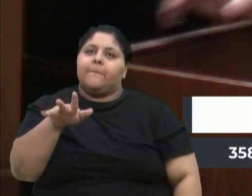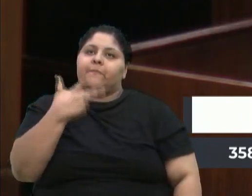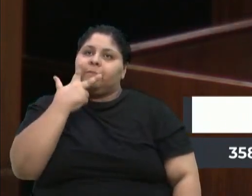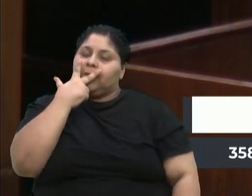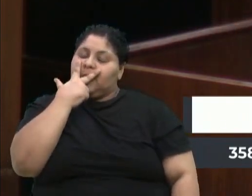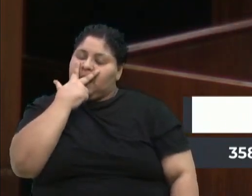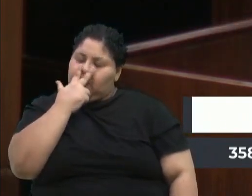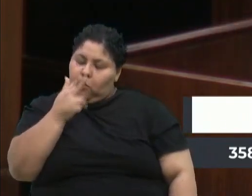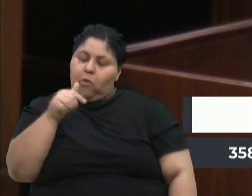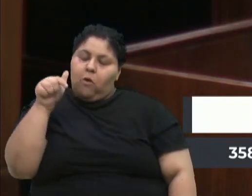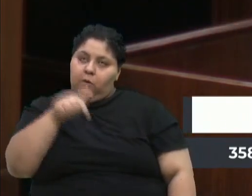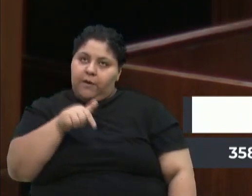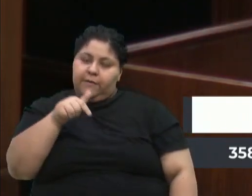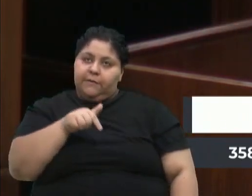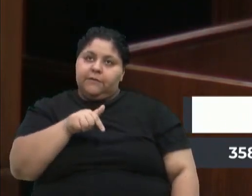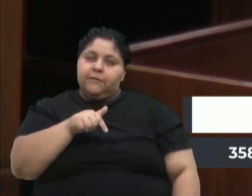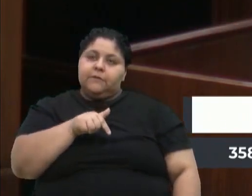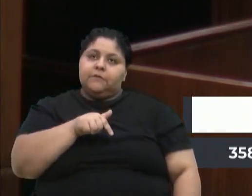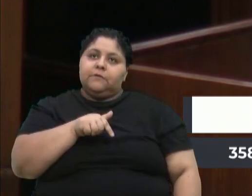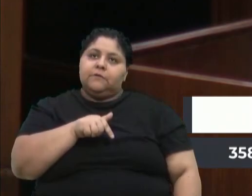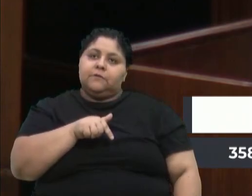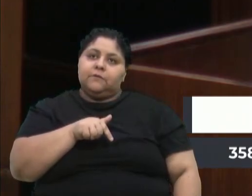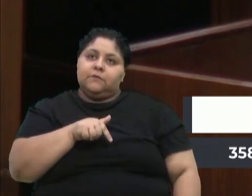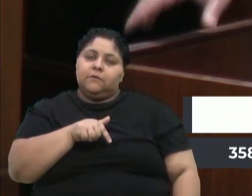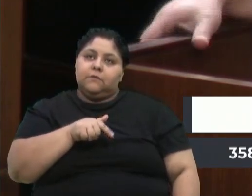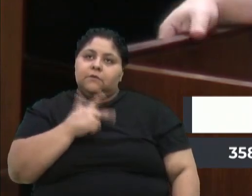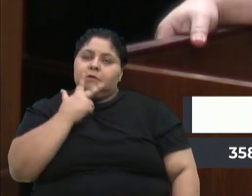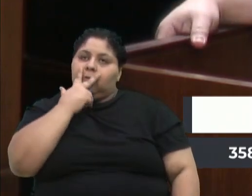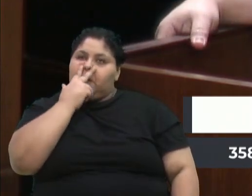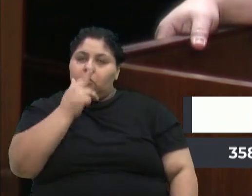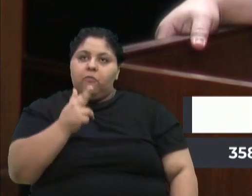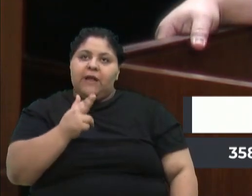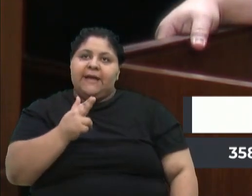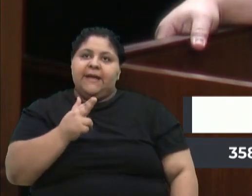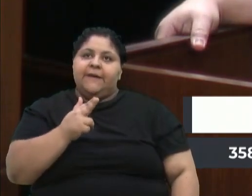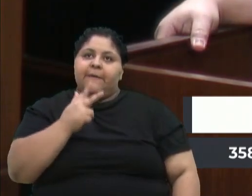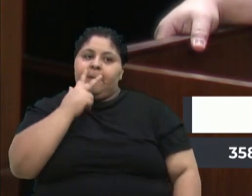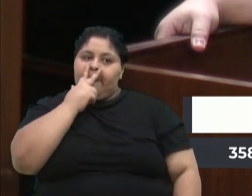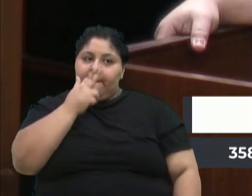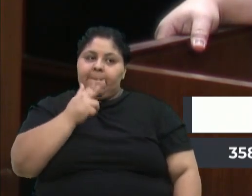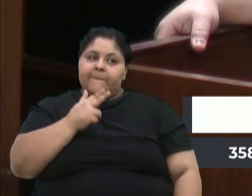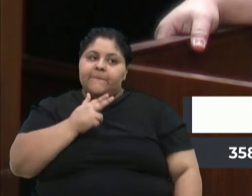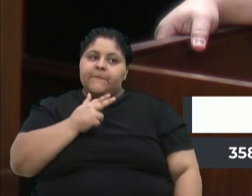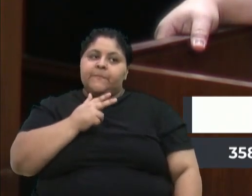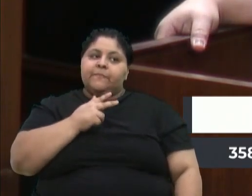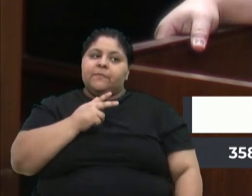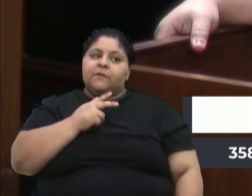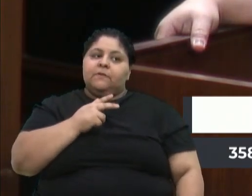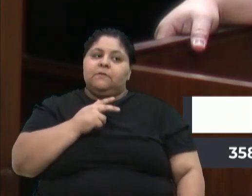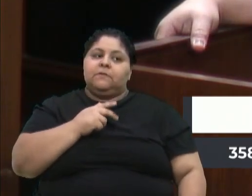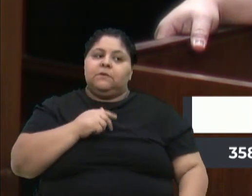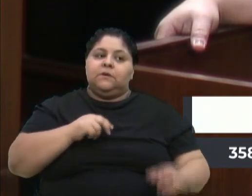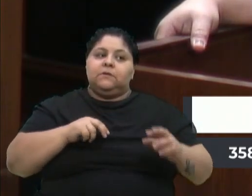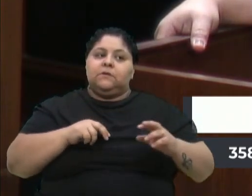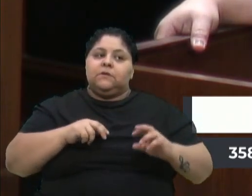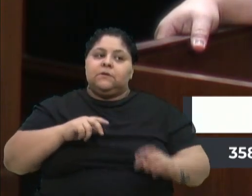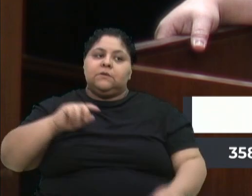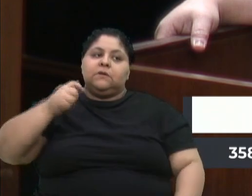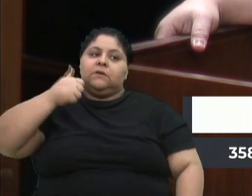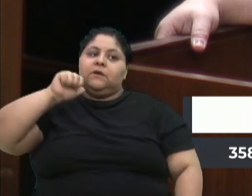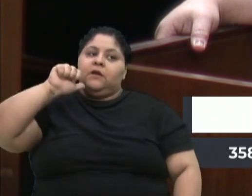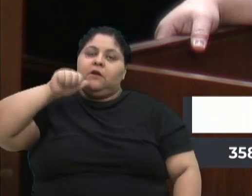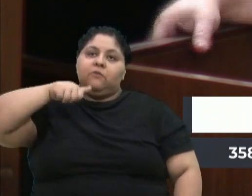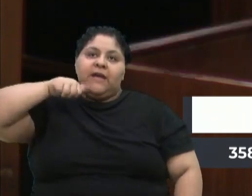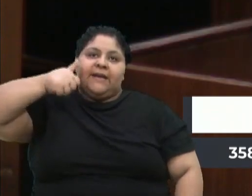deputado agora, né? Mas foi vereador que nós. Do deputado Marcon, por exemplo, que trouxe mais de 6 milhões aí para tirar as pessoas da fila, da